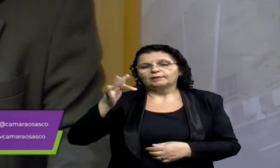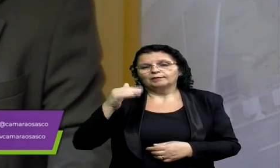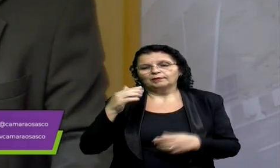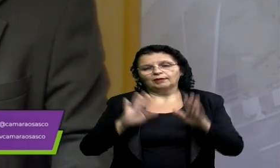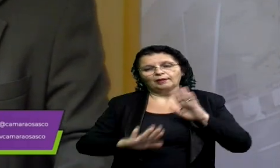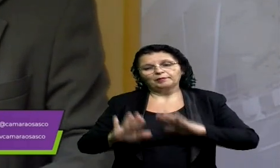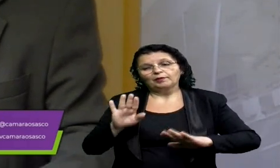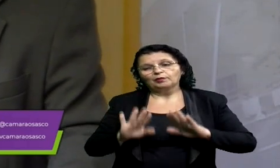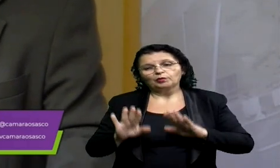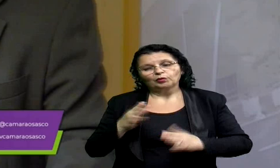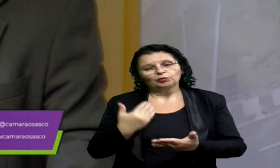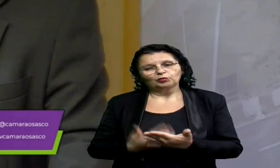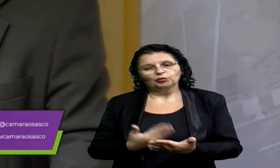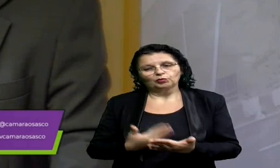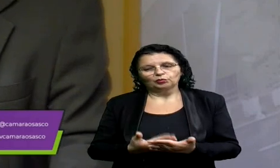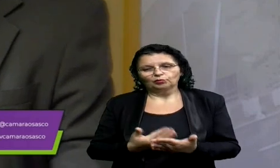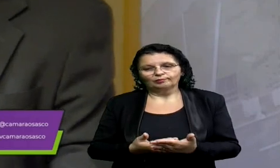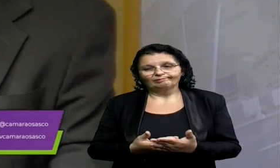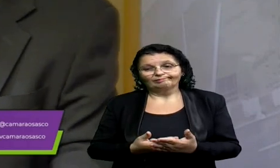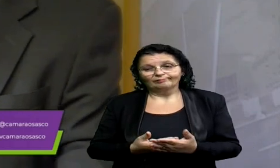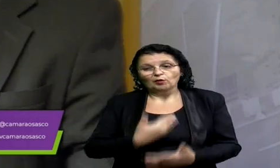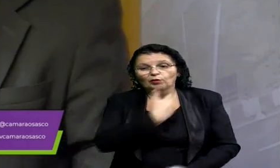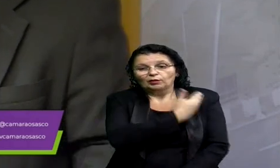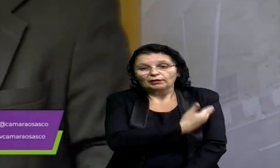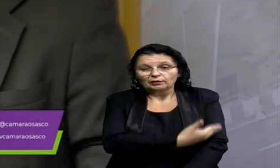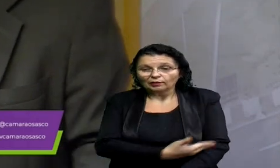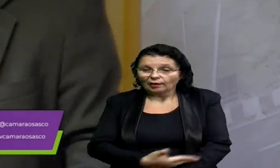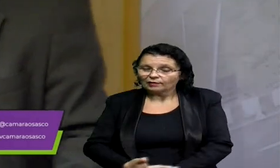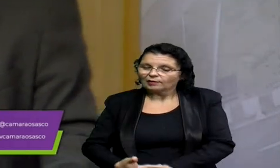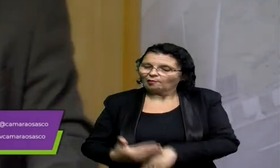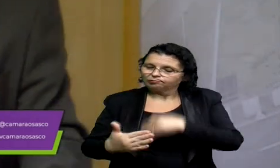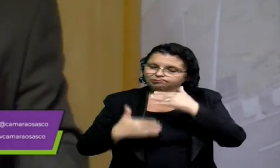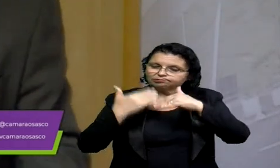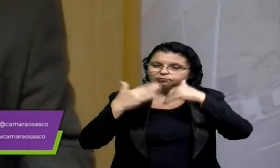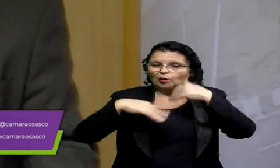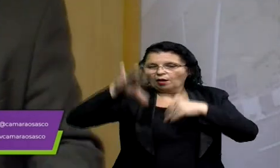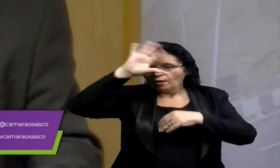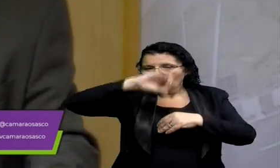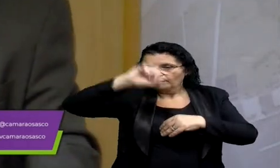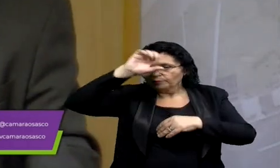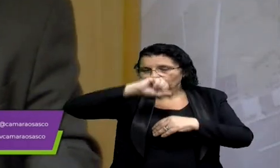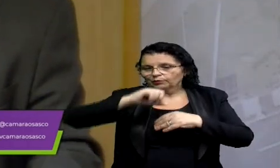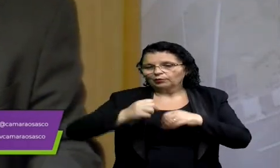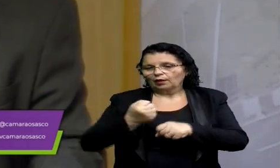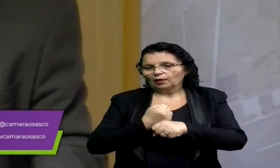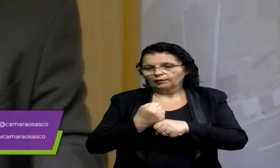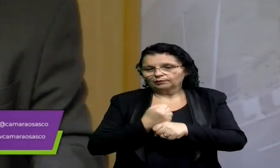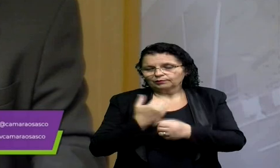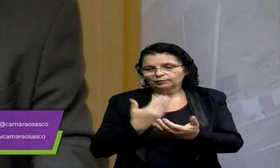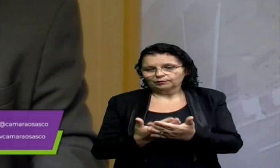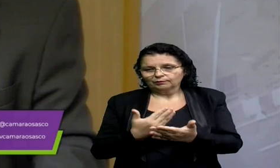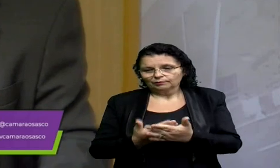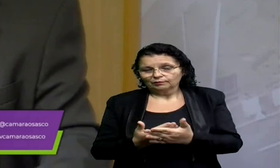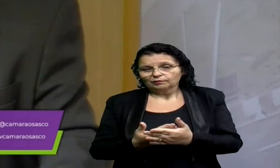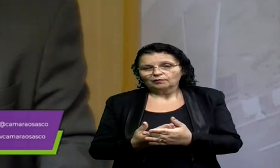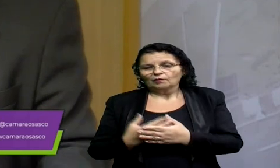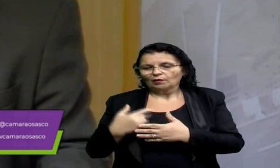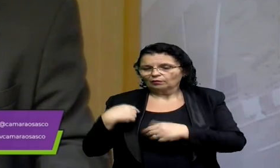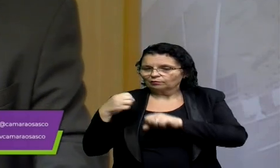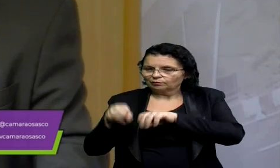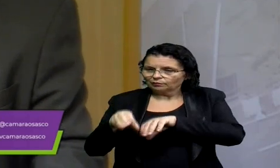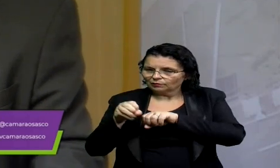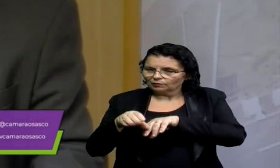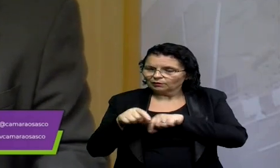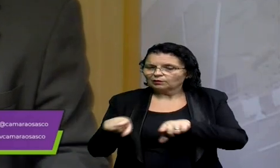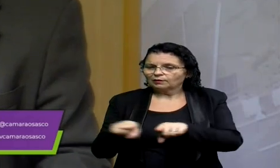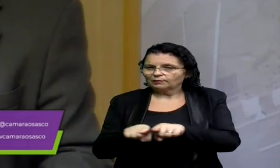depende muito do estudo né da educação que ela vai adquirir ao longo do dos anos aí então e a gente ensina para eles